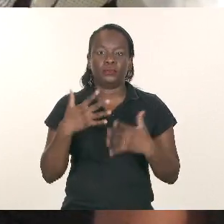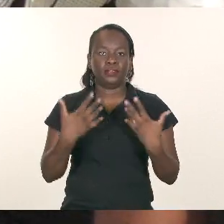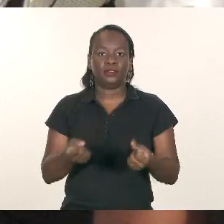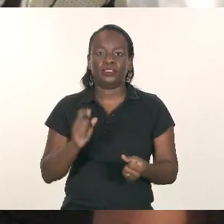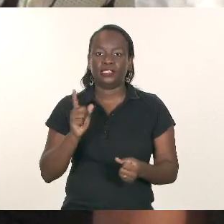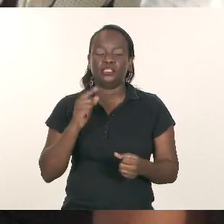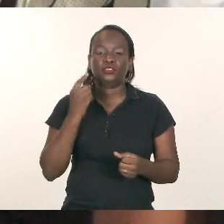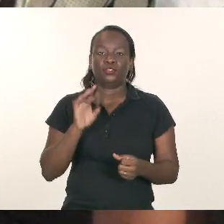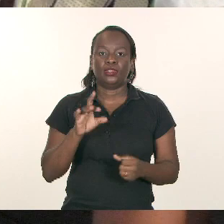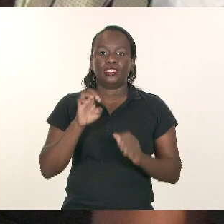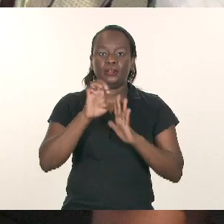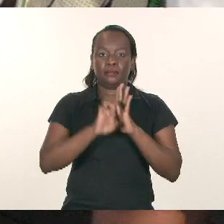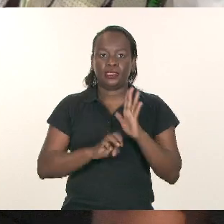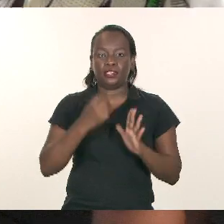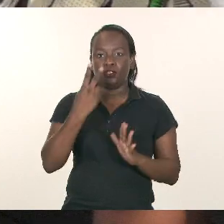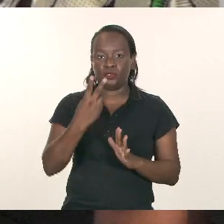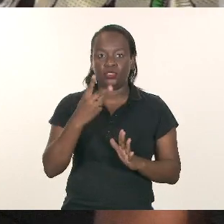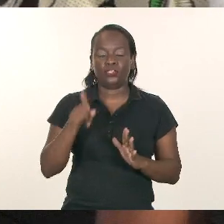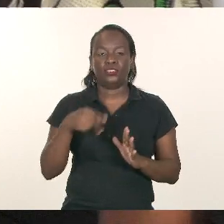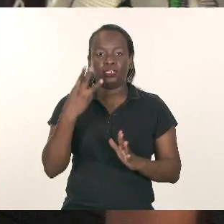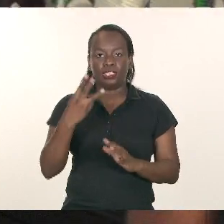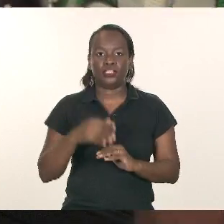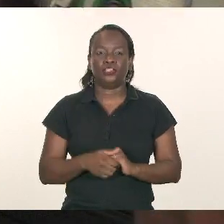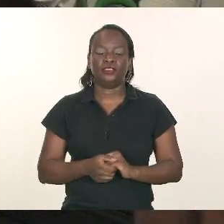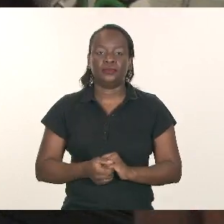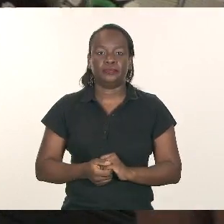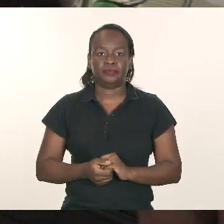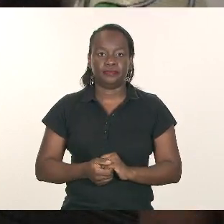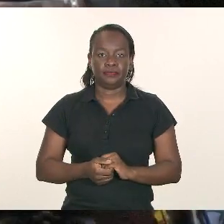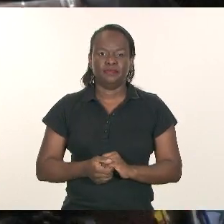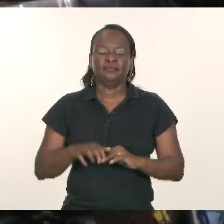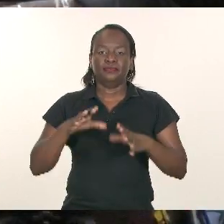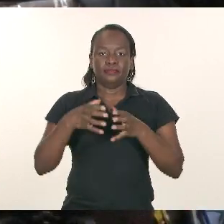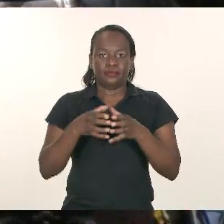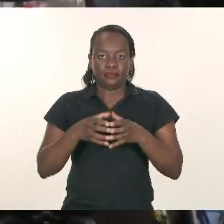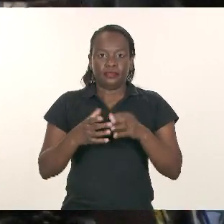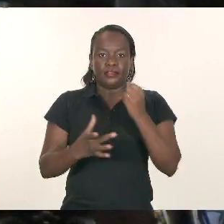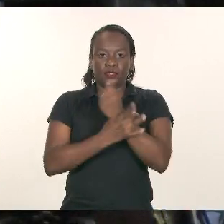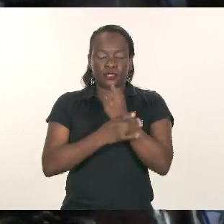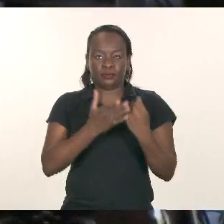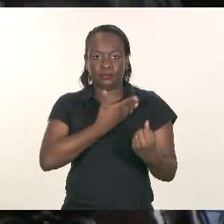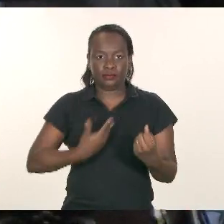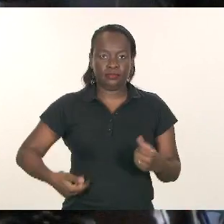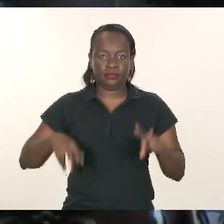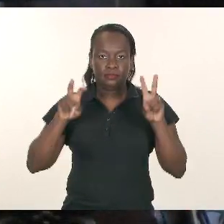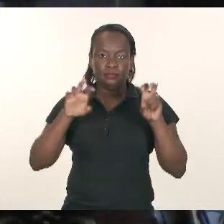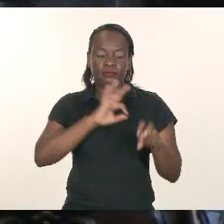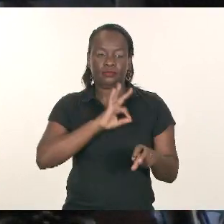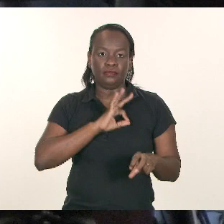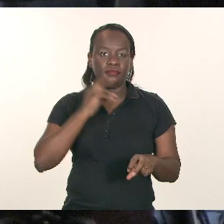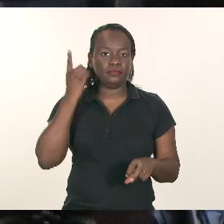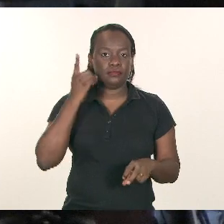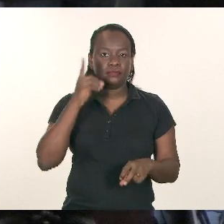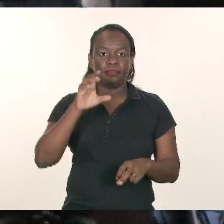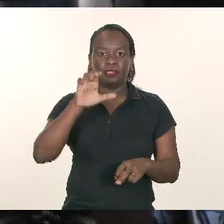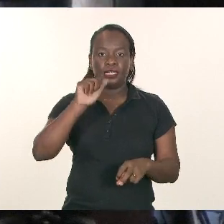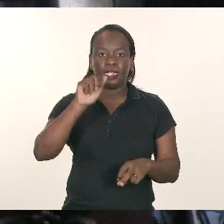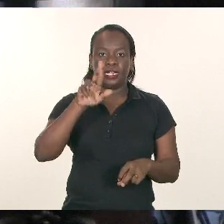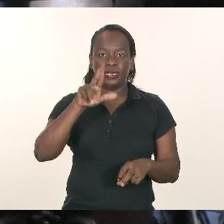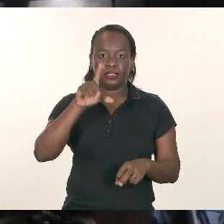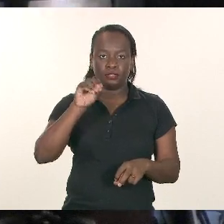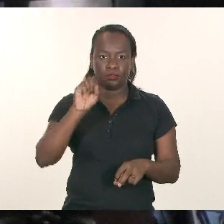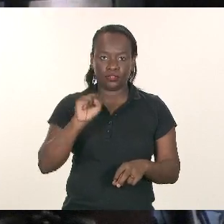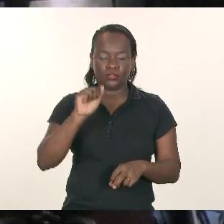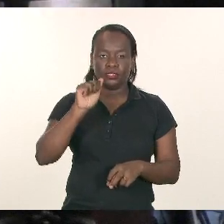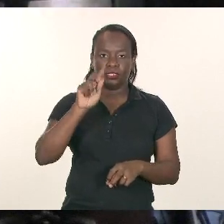contrário apenas às emendas 2 e 3. Pela Comissão de Segurança Pública e Assunto de Polícia, deputado delegado Carlos Augusto.